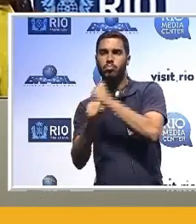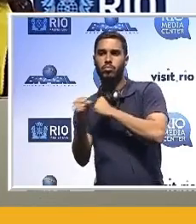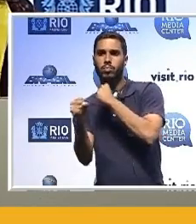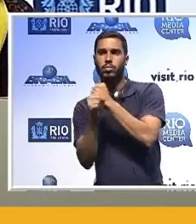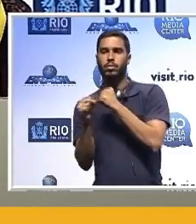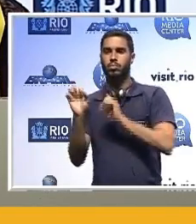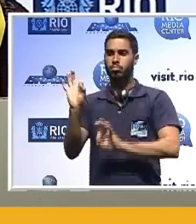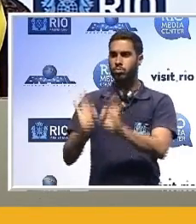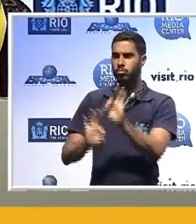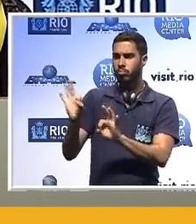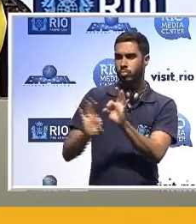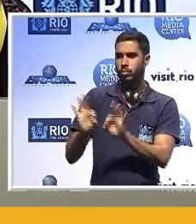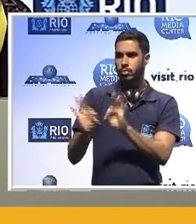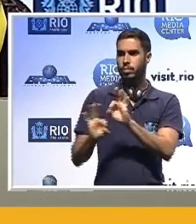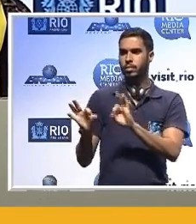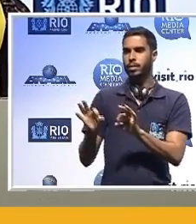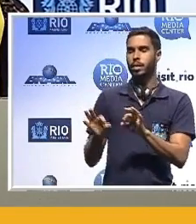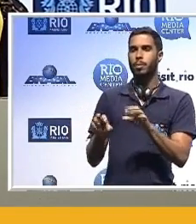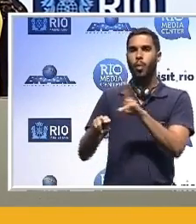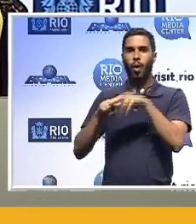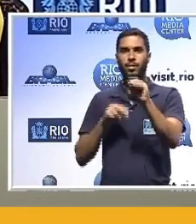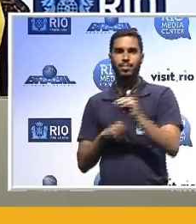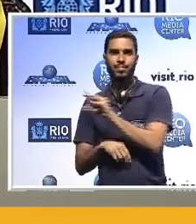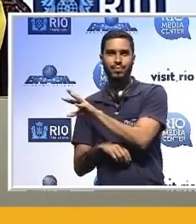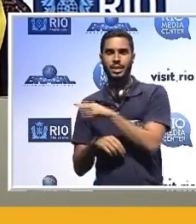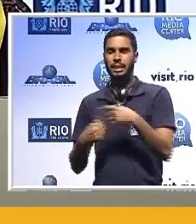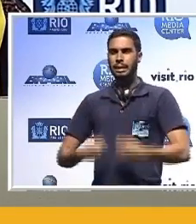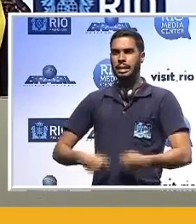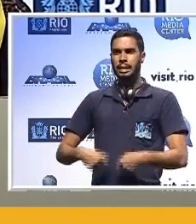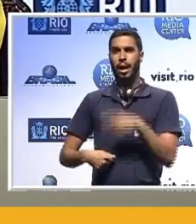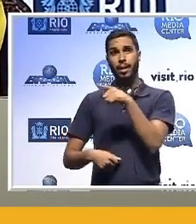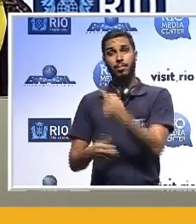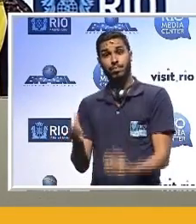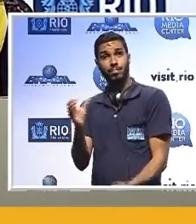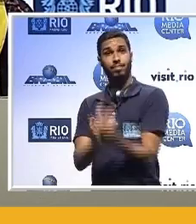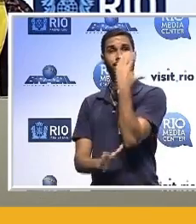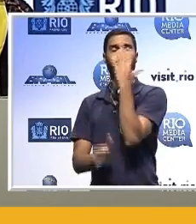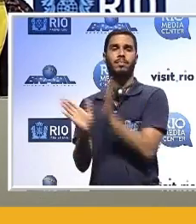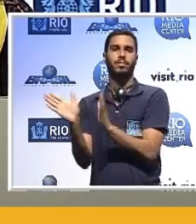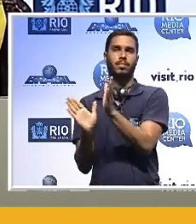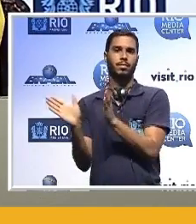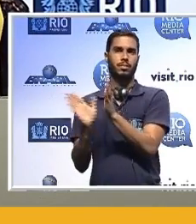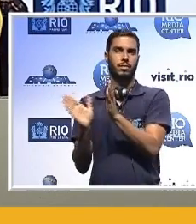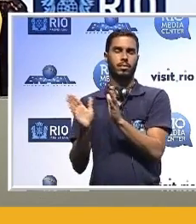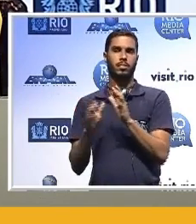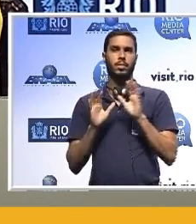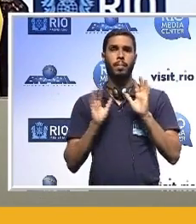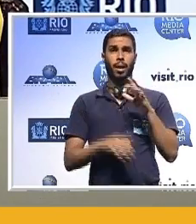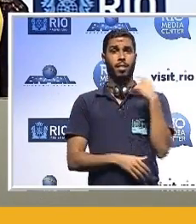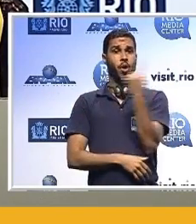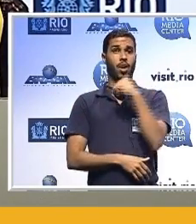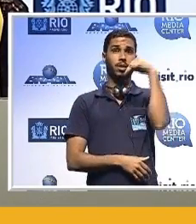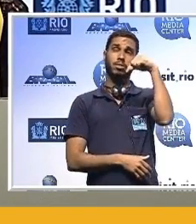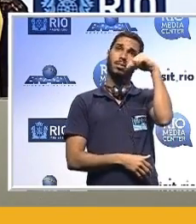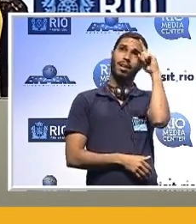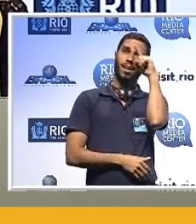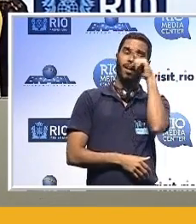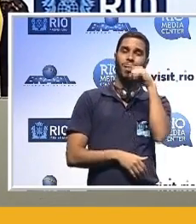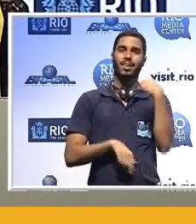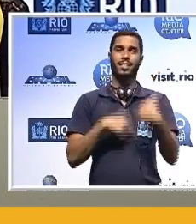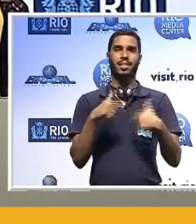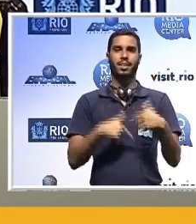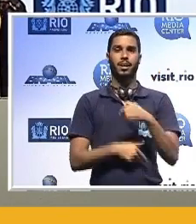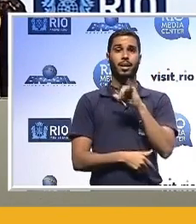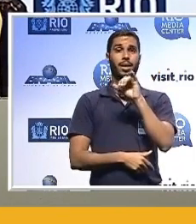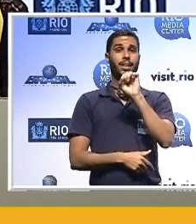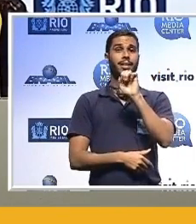a acessibilidade houvesse. Então, não é o caso de Portland, mas nós não fazemos outra coisa lá, a Isabel não